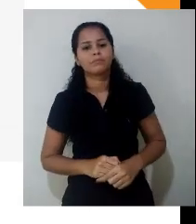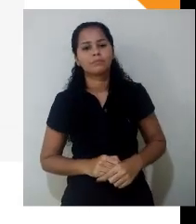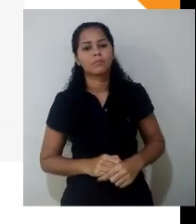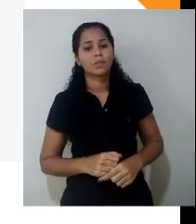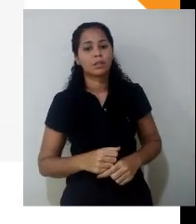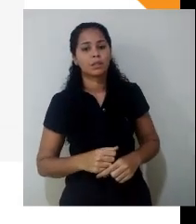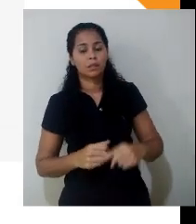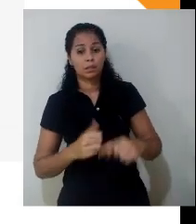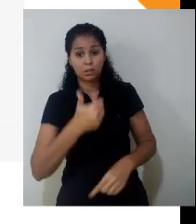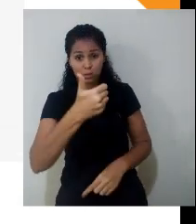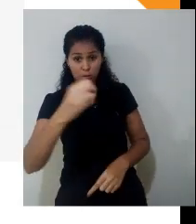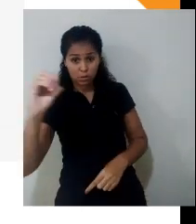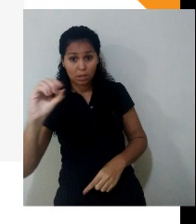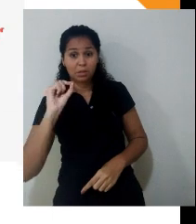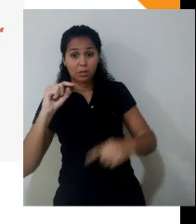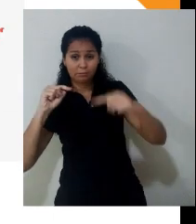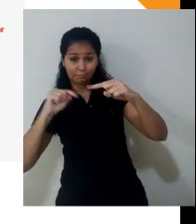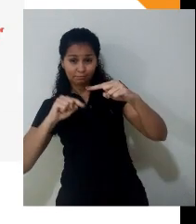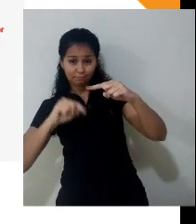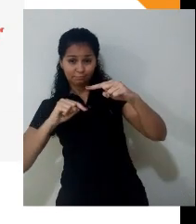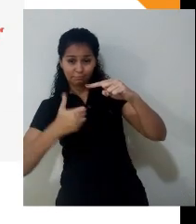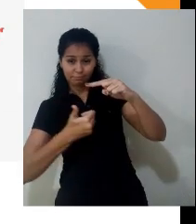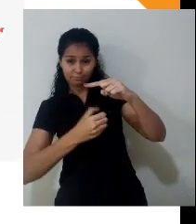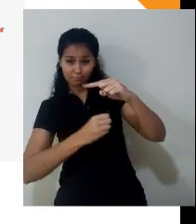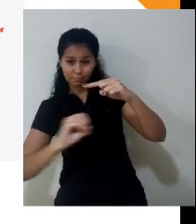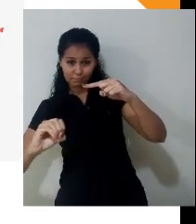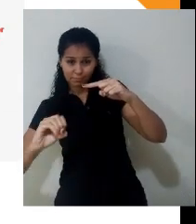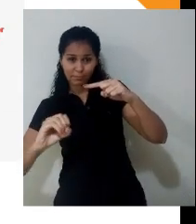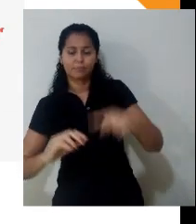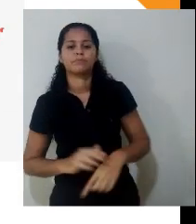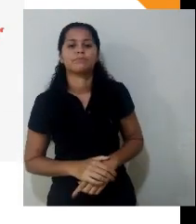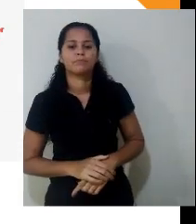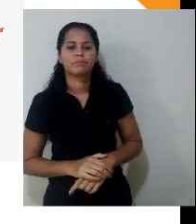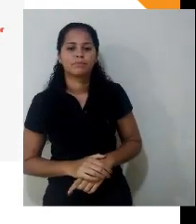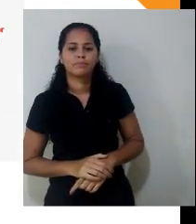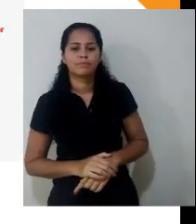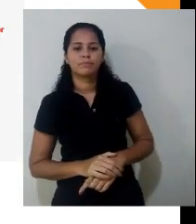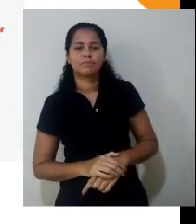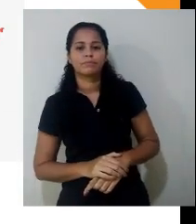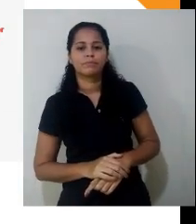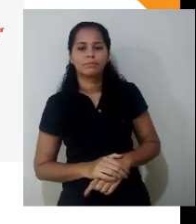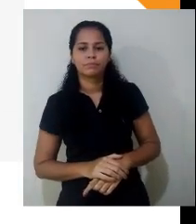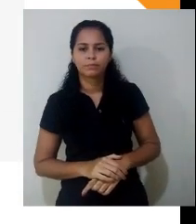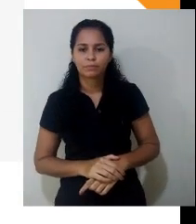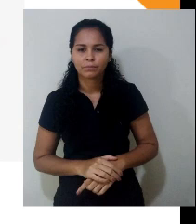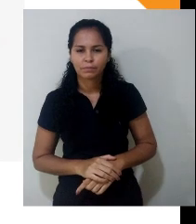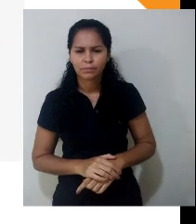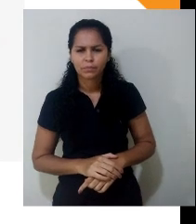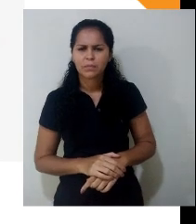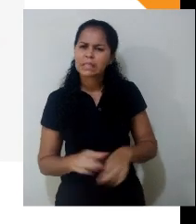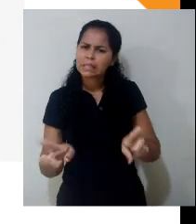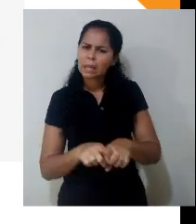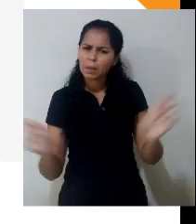esse segundo número aí, que está 100, a gente chama de denominador da escala. Ok? A